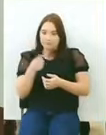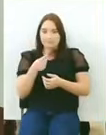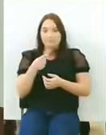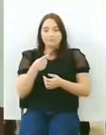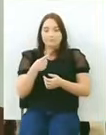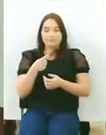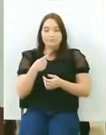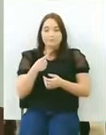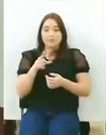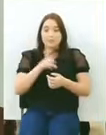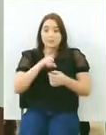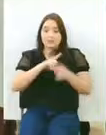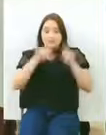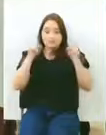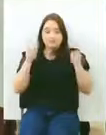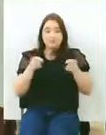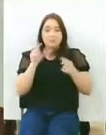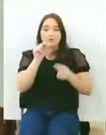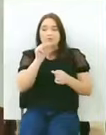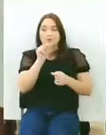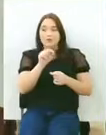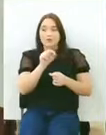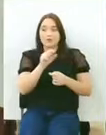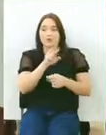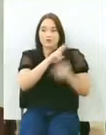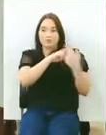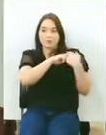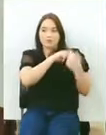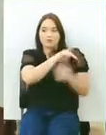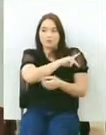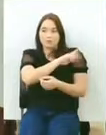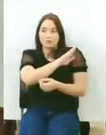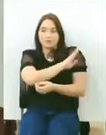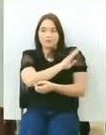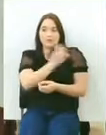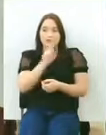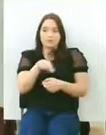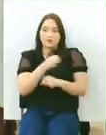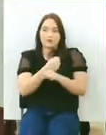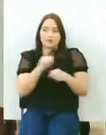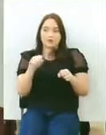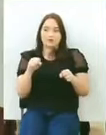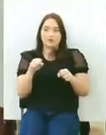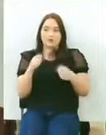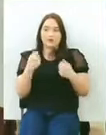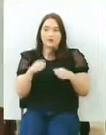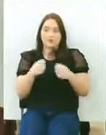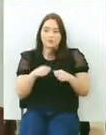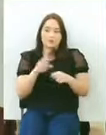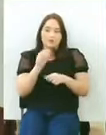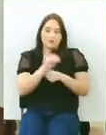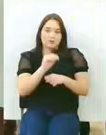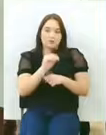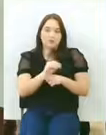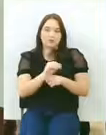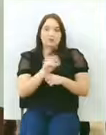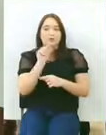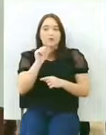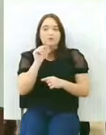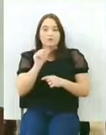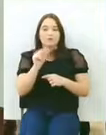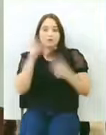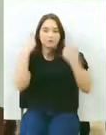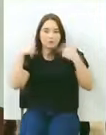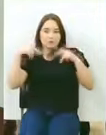parênteses. A responsabilidade dos presbíteros, ela é tremenda, porque eles devem cuidar do rebanho